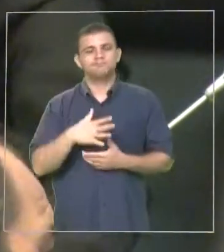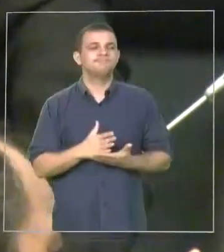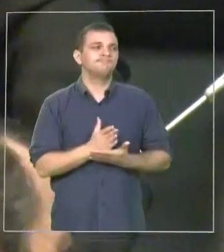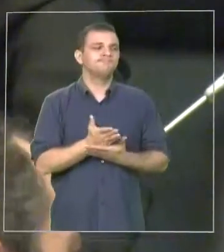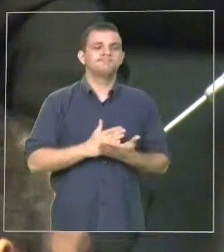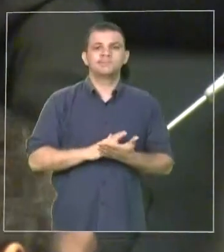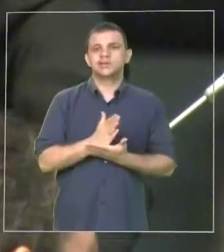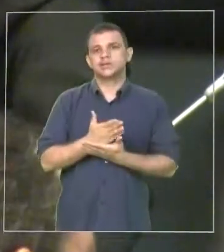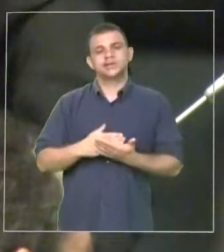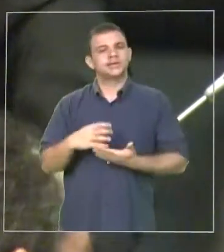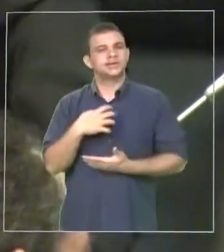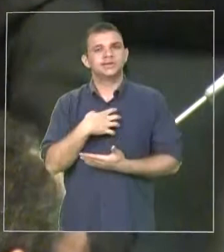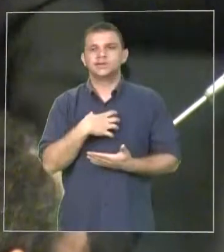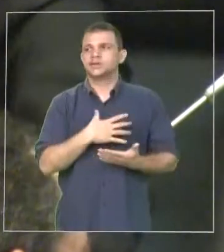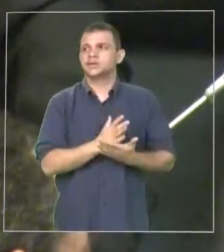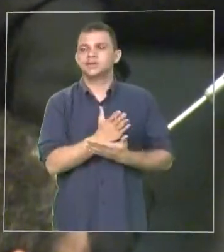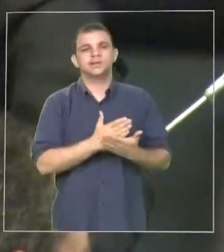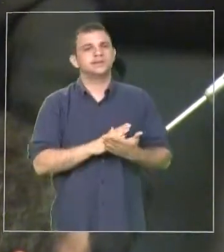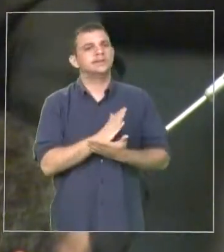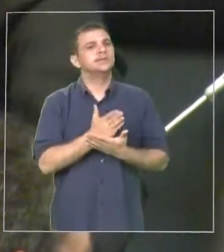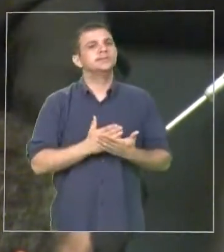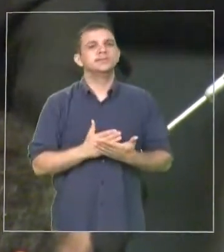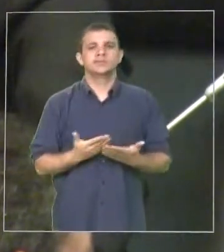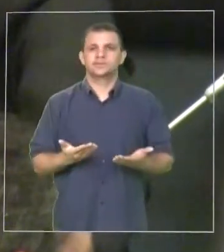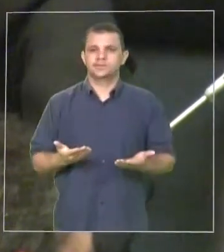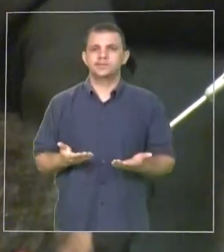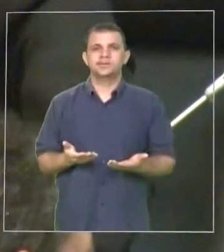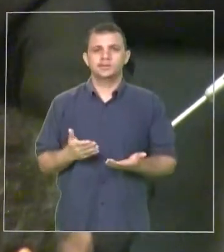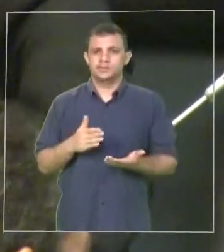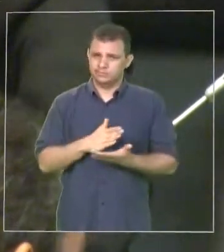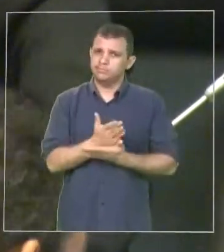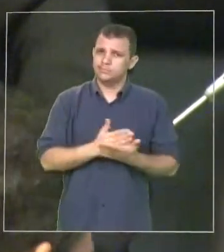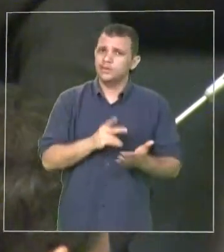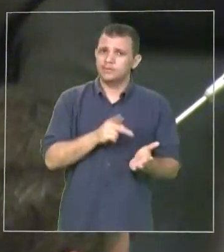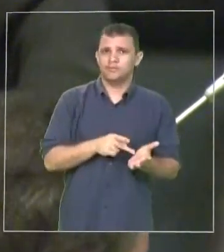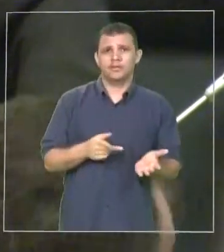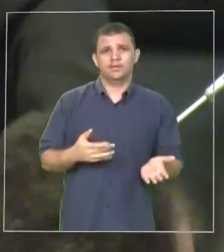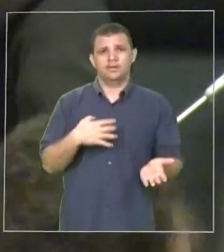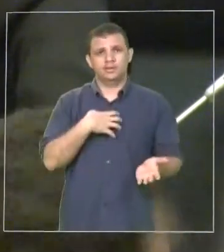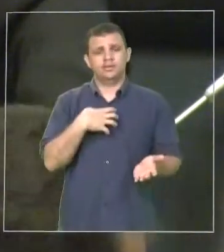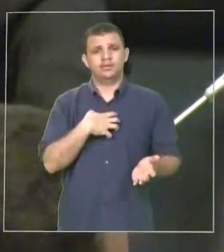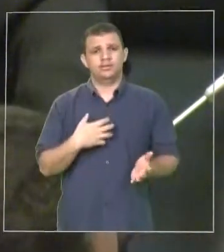incomoda, deputado Rogério? E como incomoda?